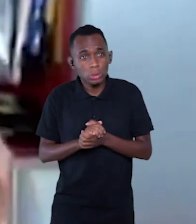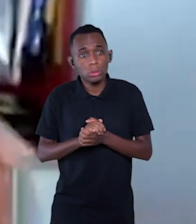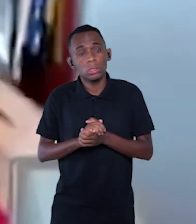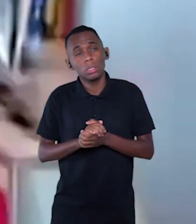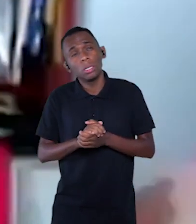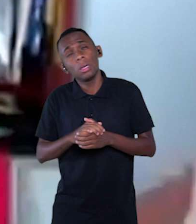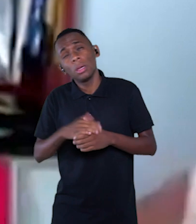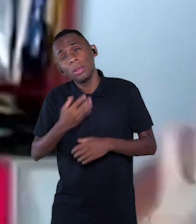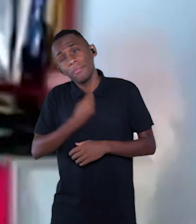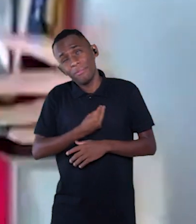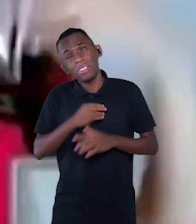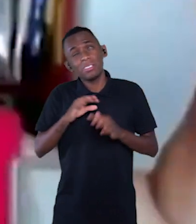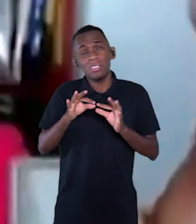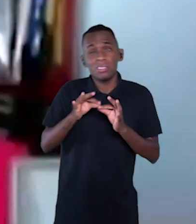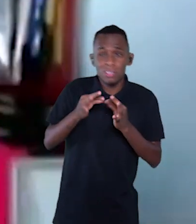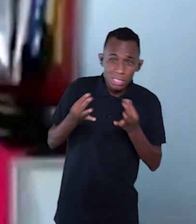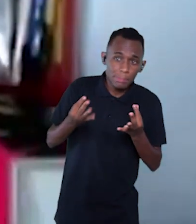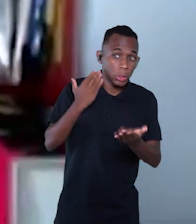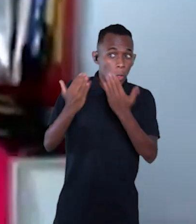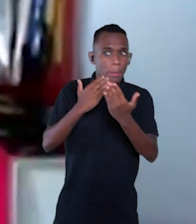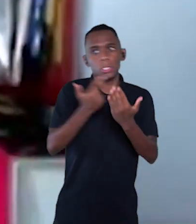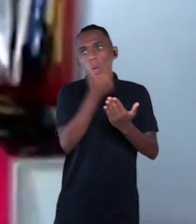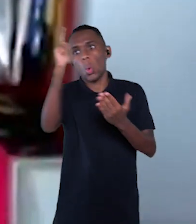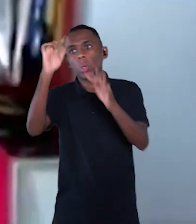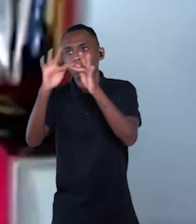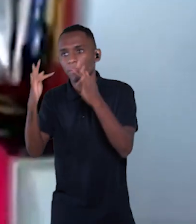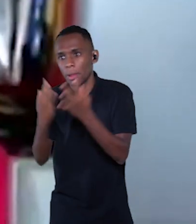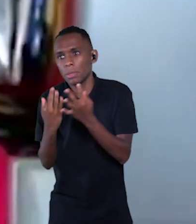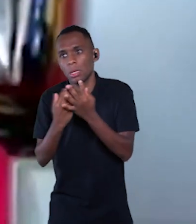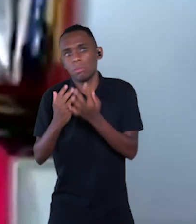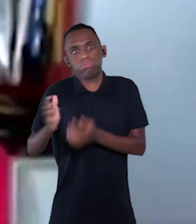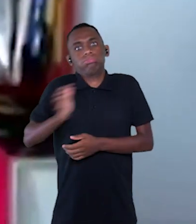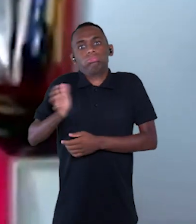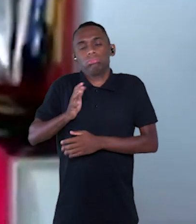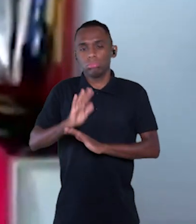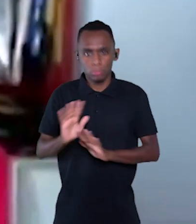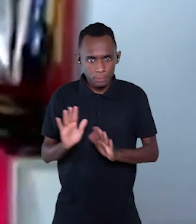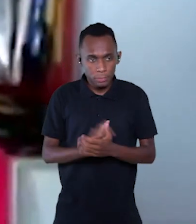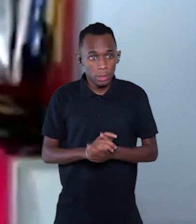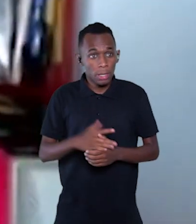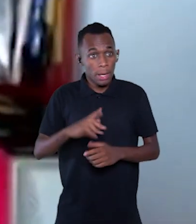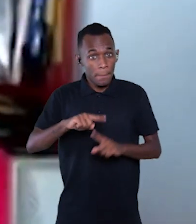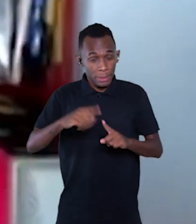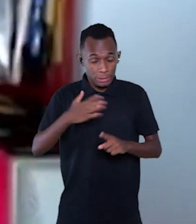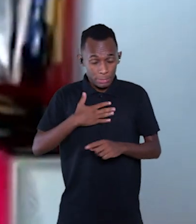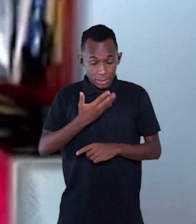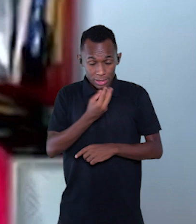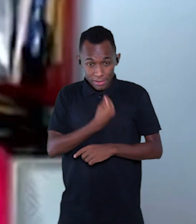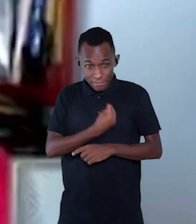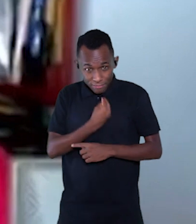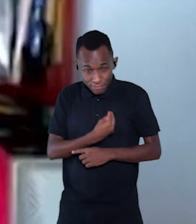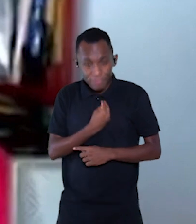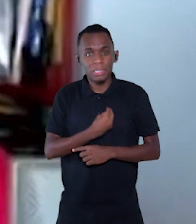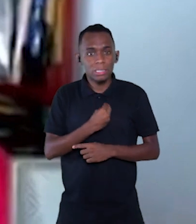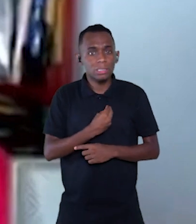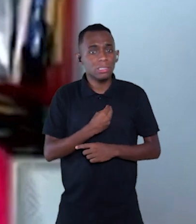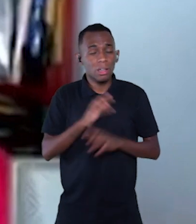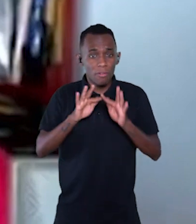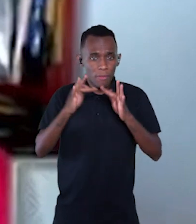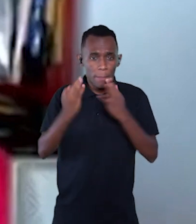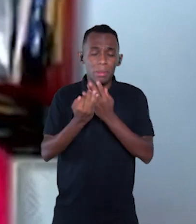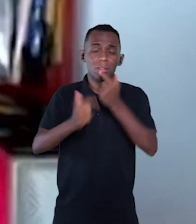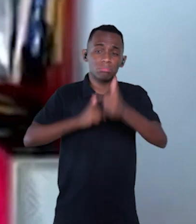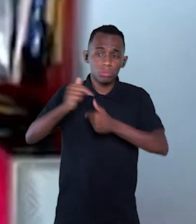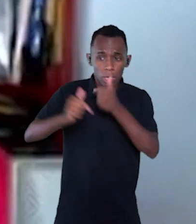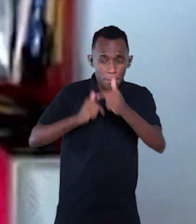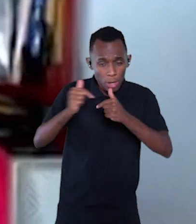termos uma vida relativamente simples em comparação com vidas luxuosas que a gente vê por aí. Então, a minha vida é uma vida de